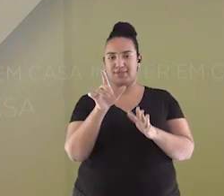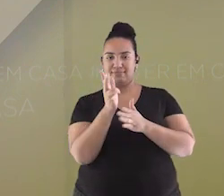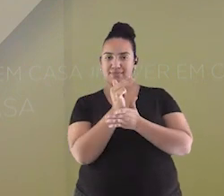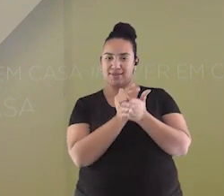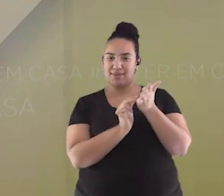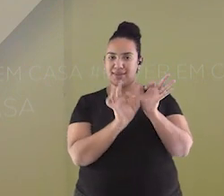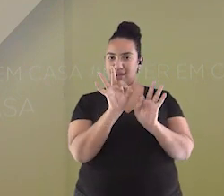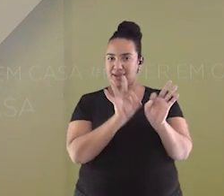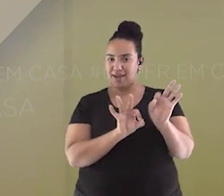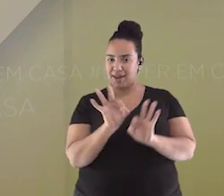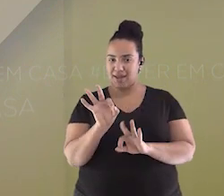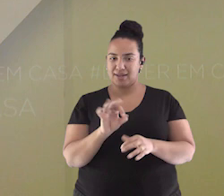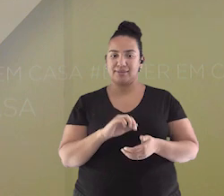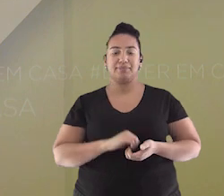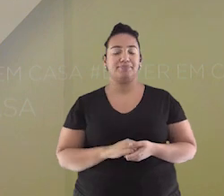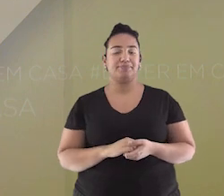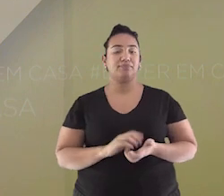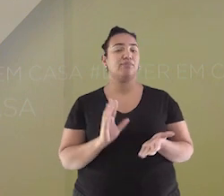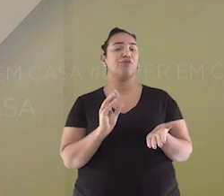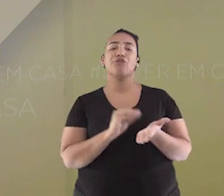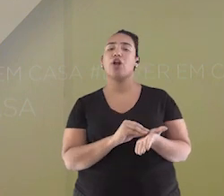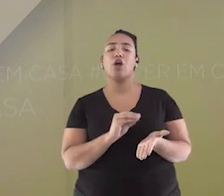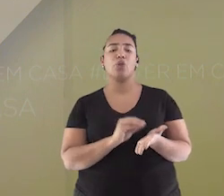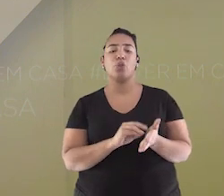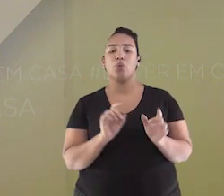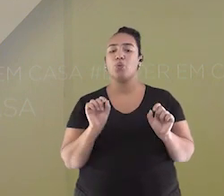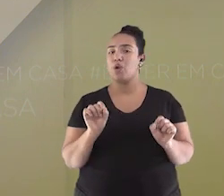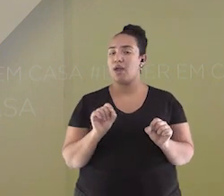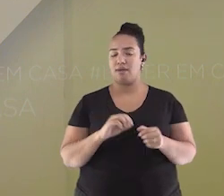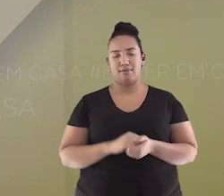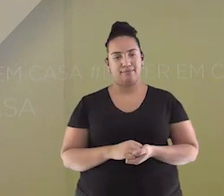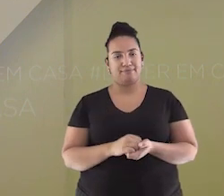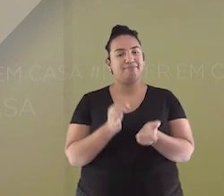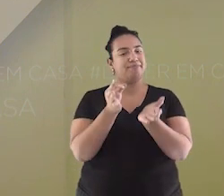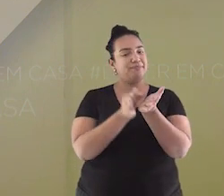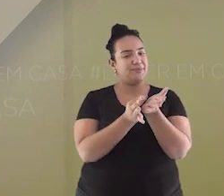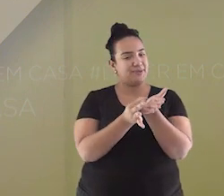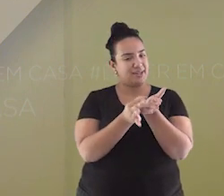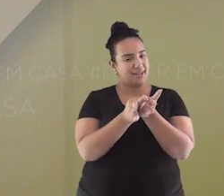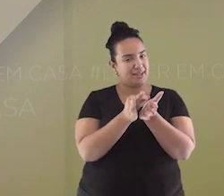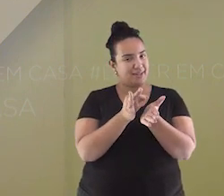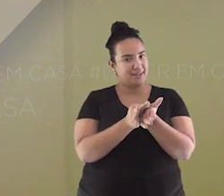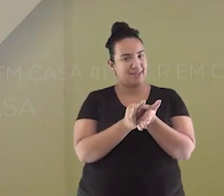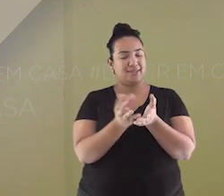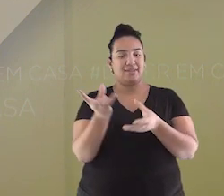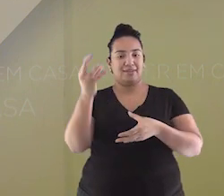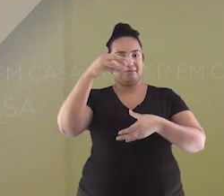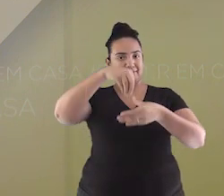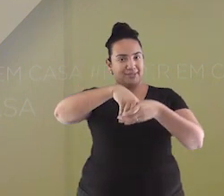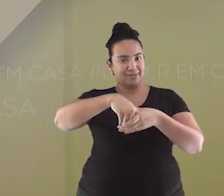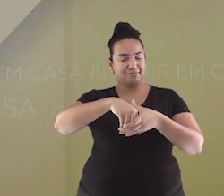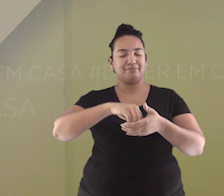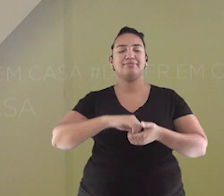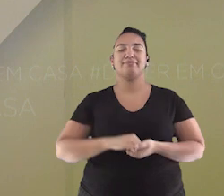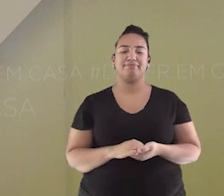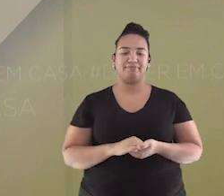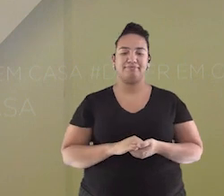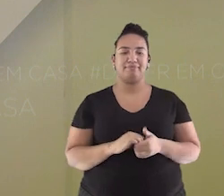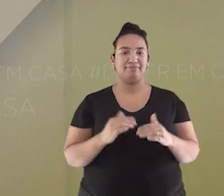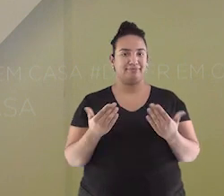sua decoração. Ah, faltou alguma coisa, né, gente? As moedas, pra gente colocar dentro do